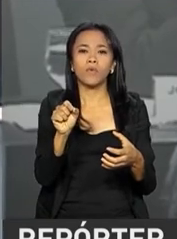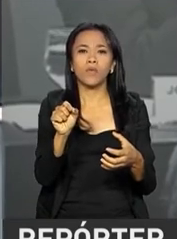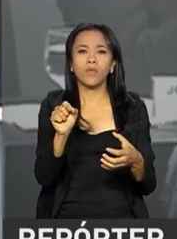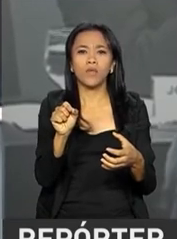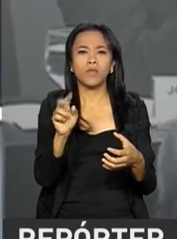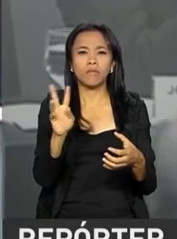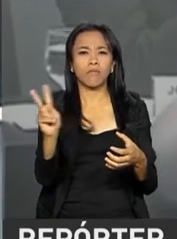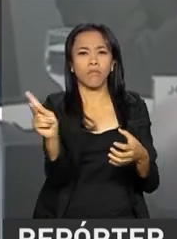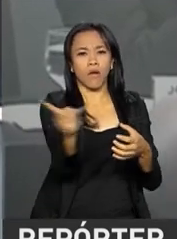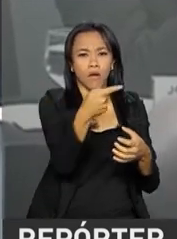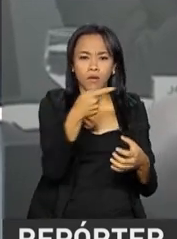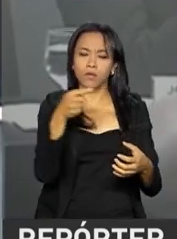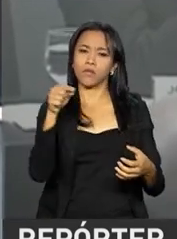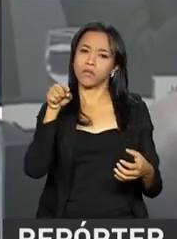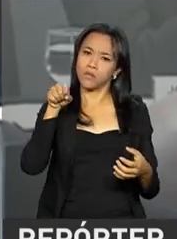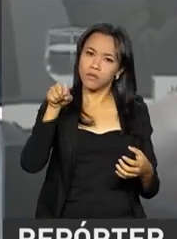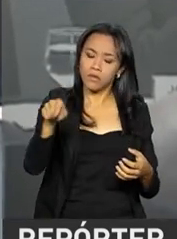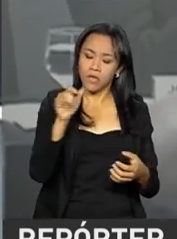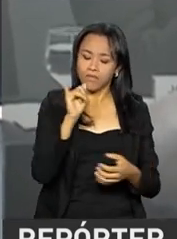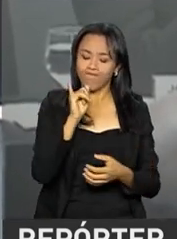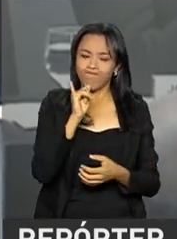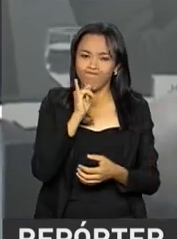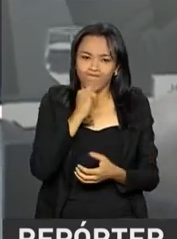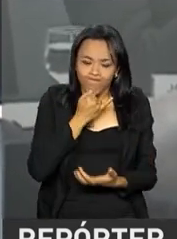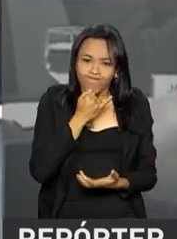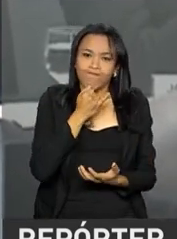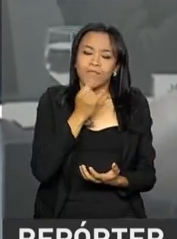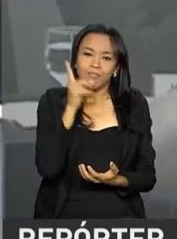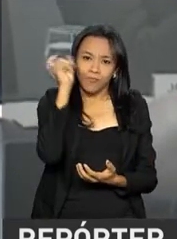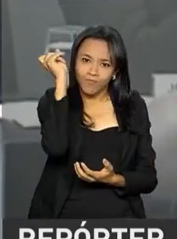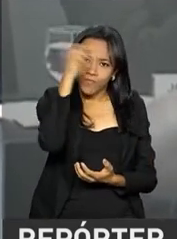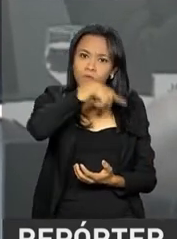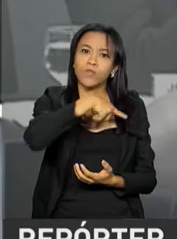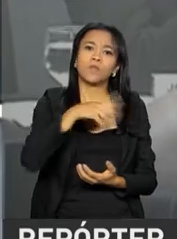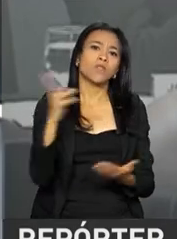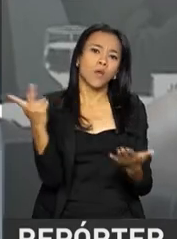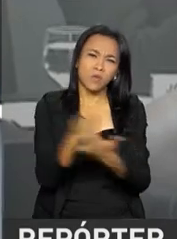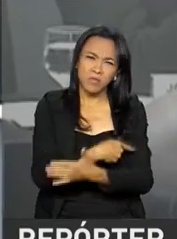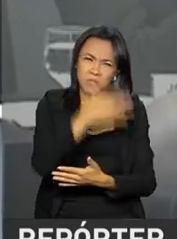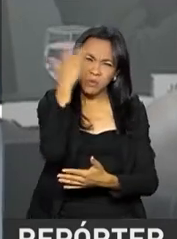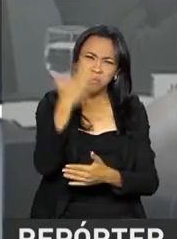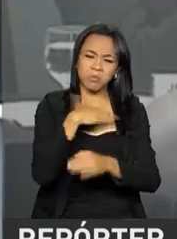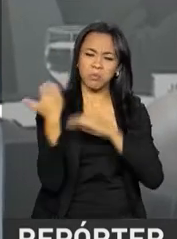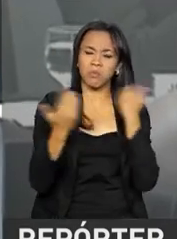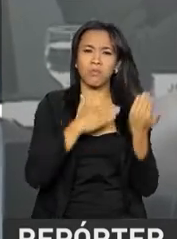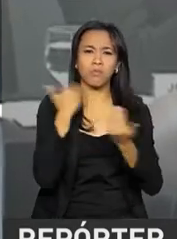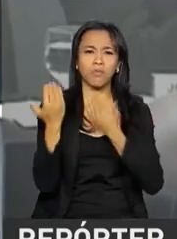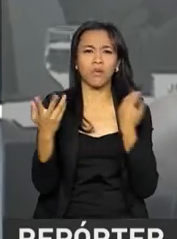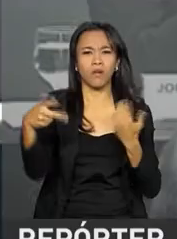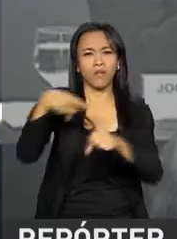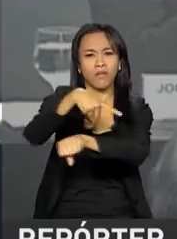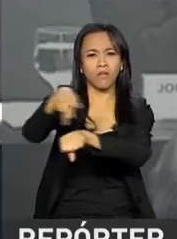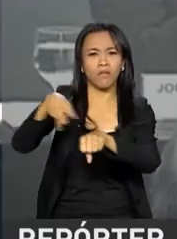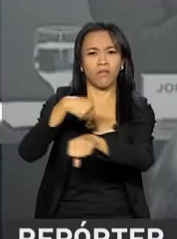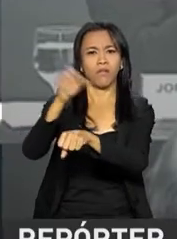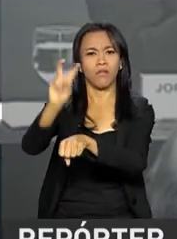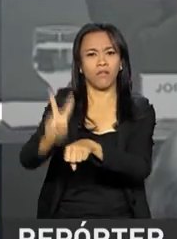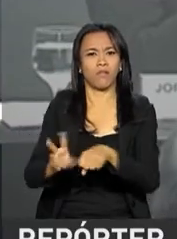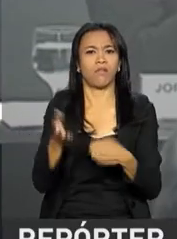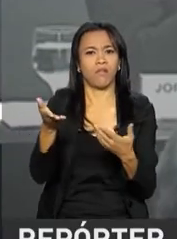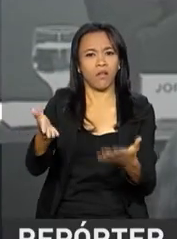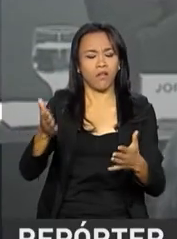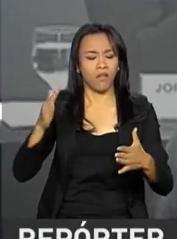é uma situação que nos causa uma grande dor. Estamos a ver os mortos, estamos a ver a repressão. Basta